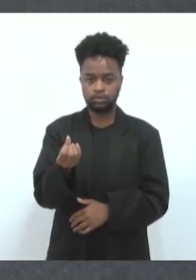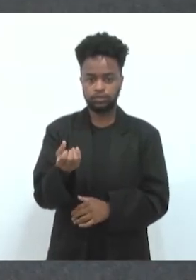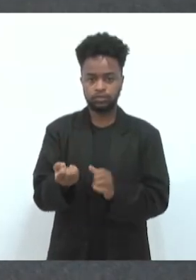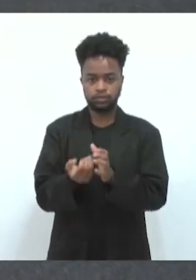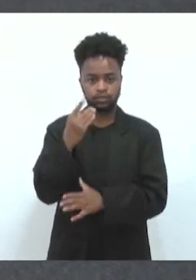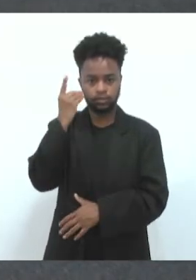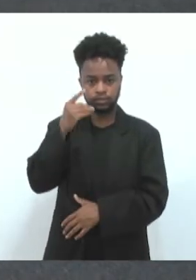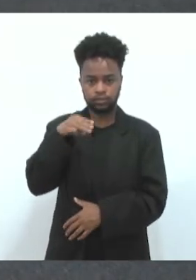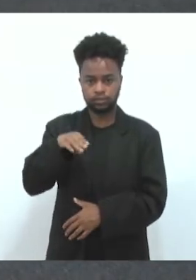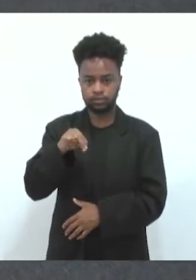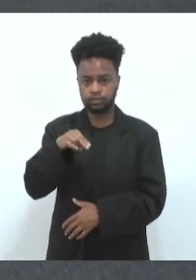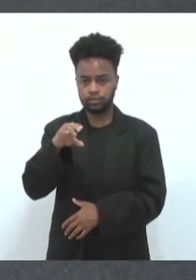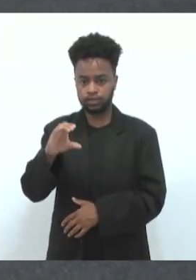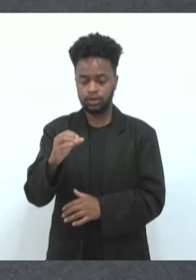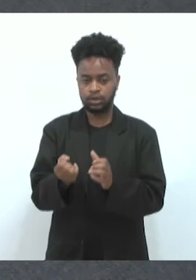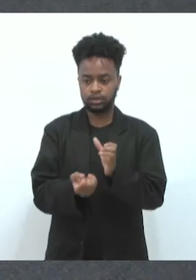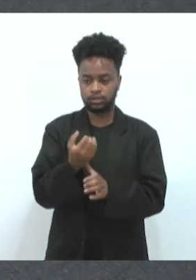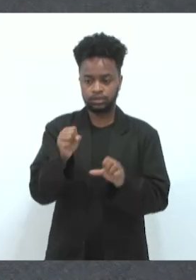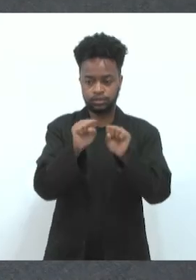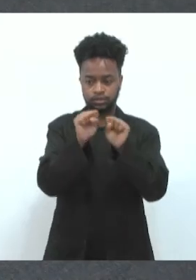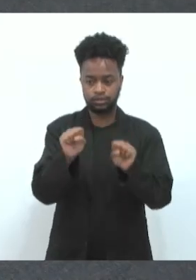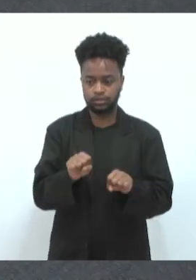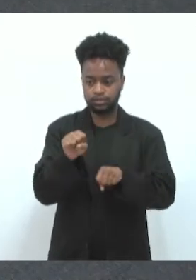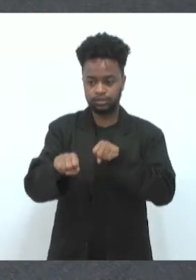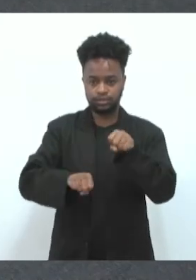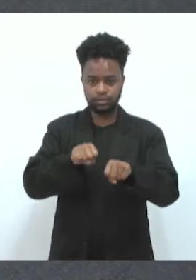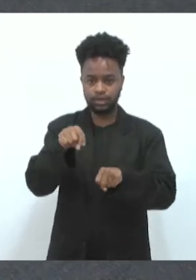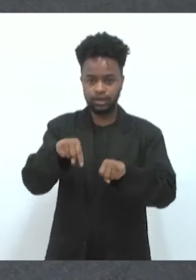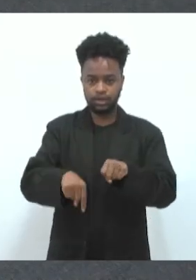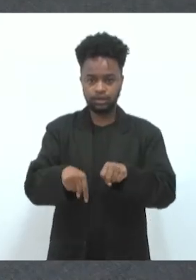o sistema cicloviário no Estado do Rio de Janeiro como incentivo ao uso da bicicleta,